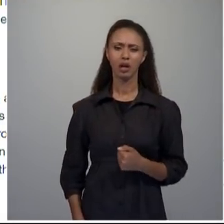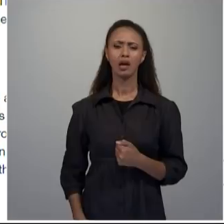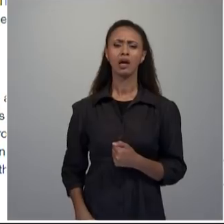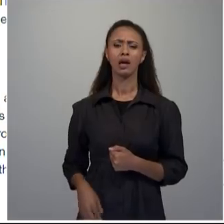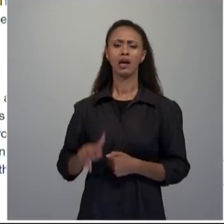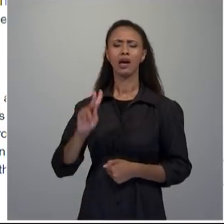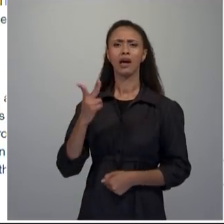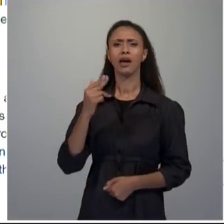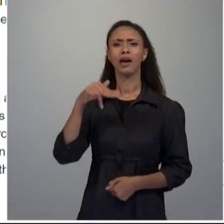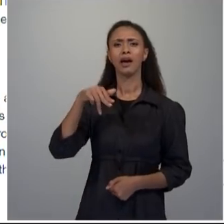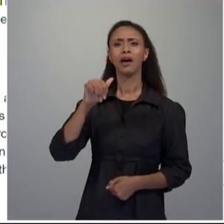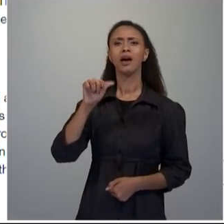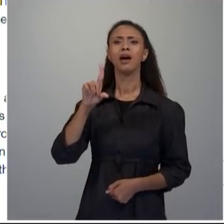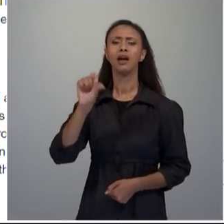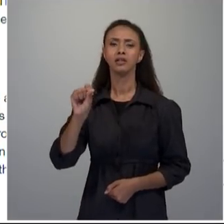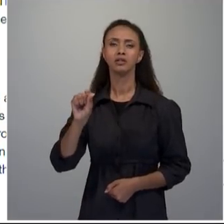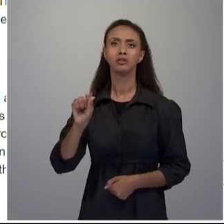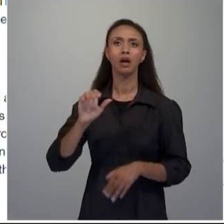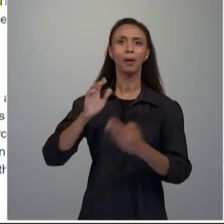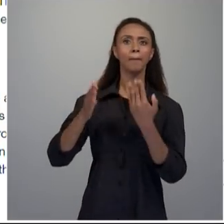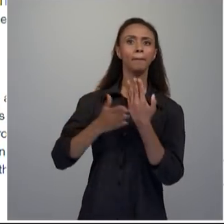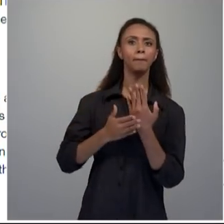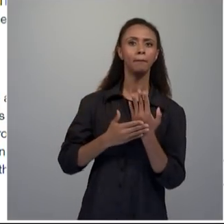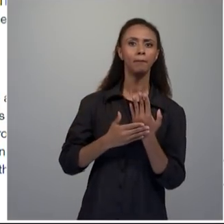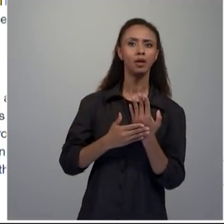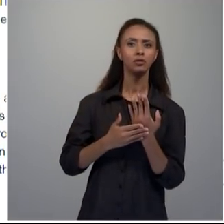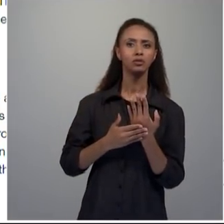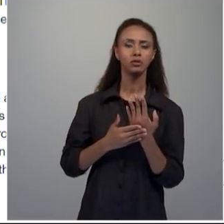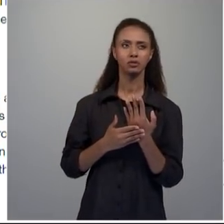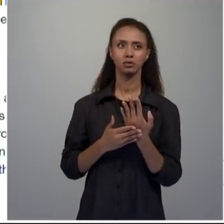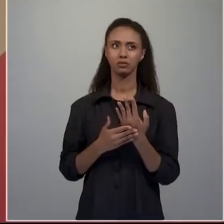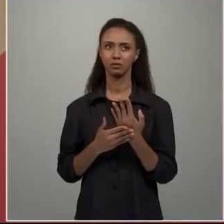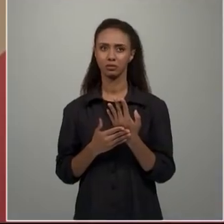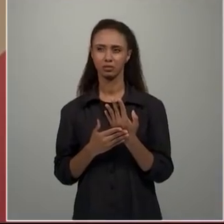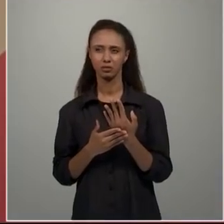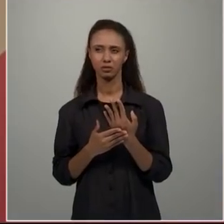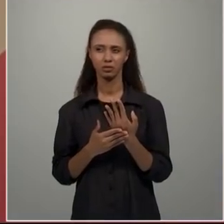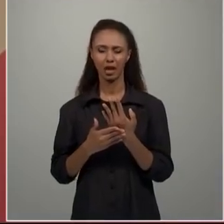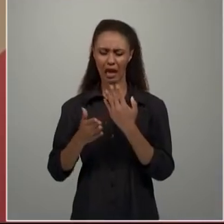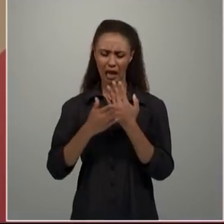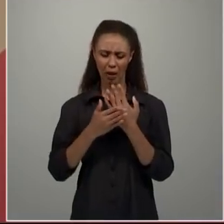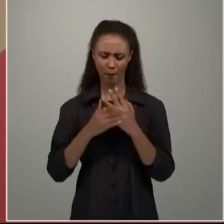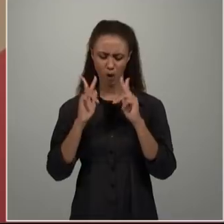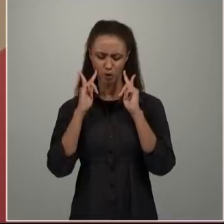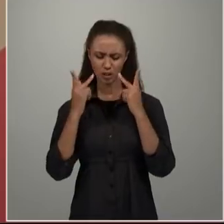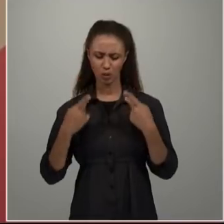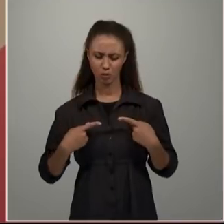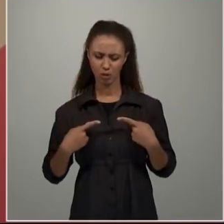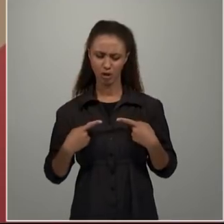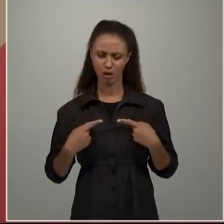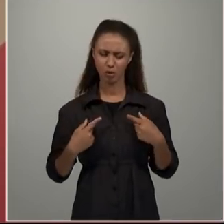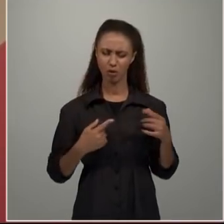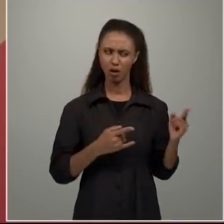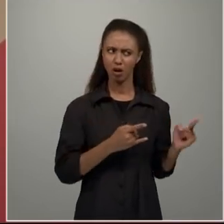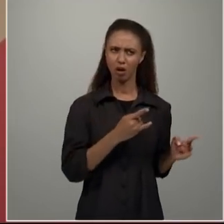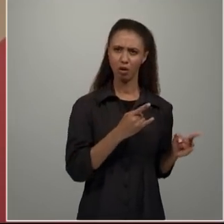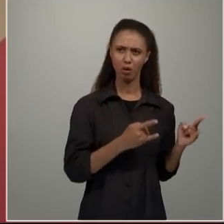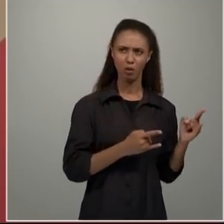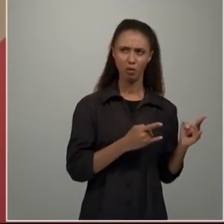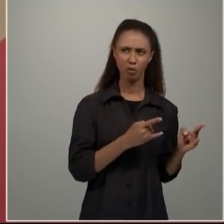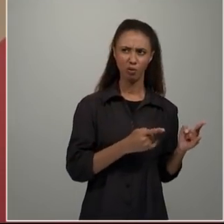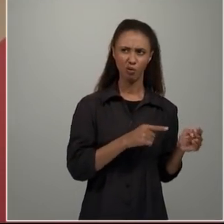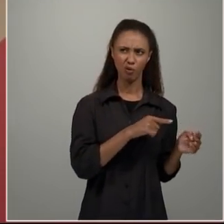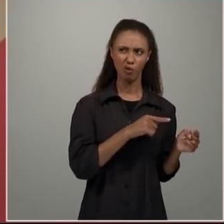alguma coisa será que as mãos do homem ou aquele tipo de robô que vai mexer é